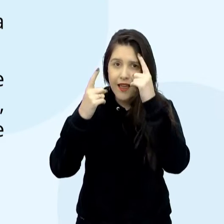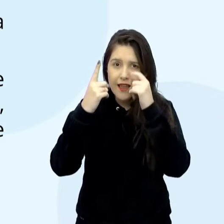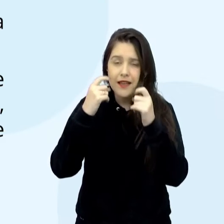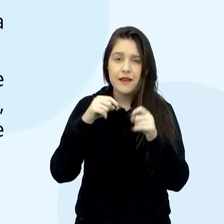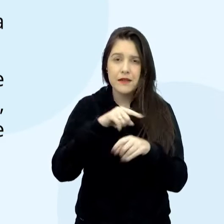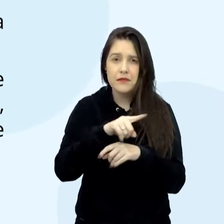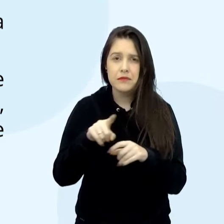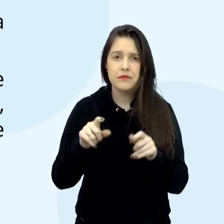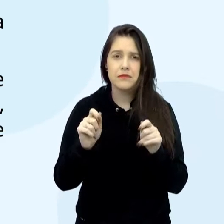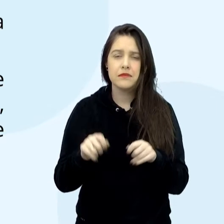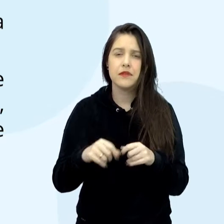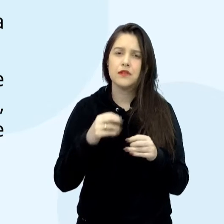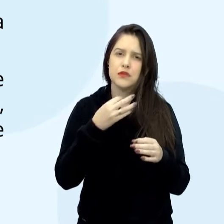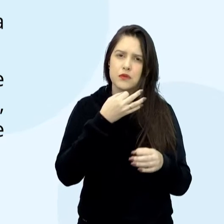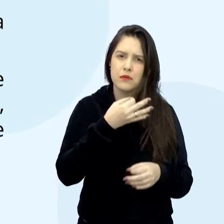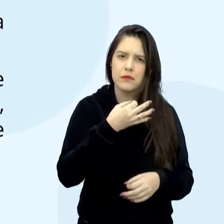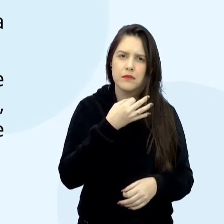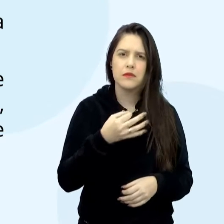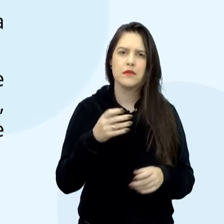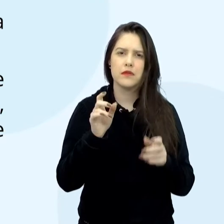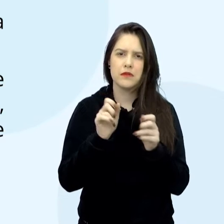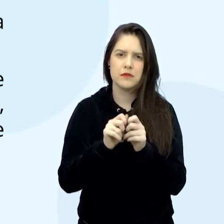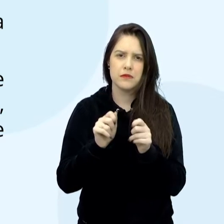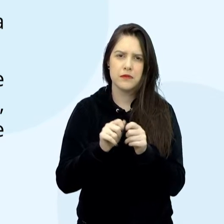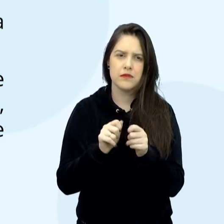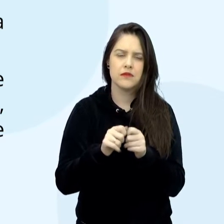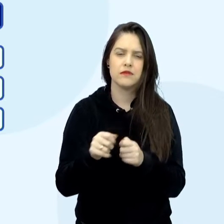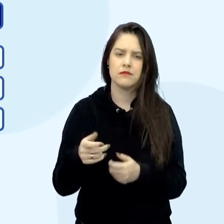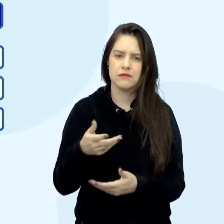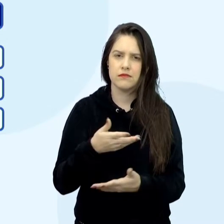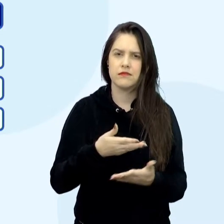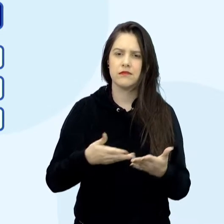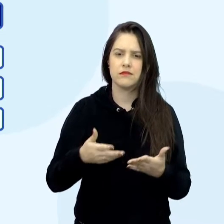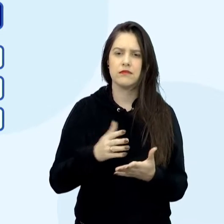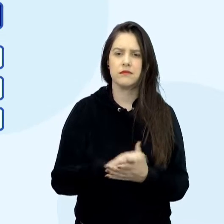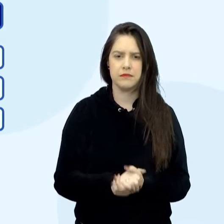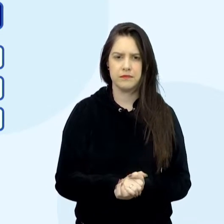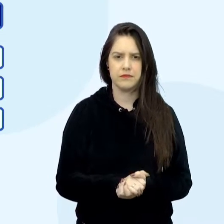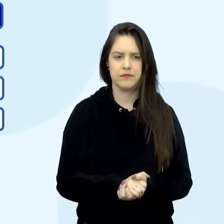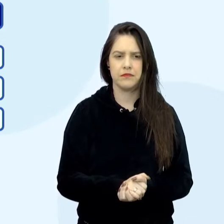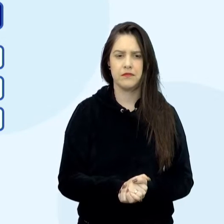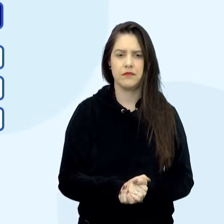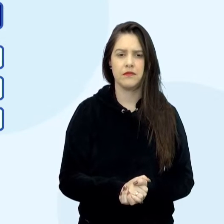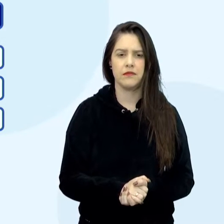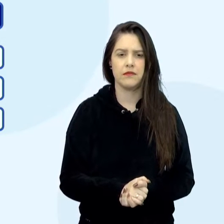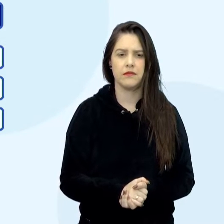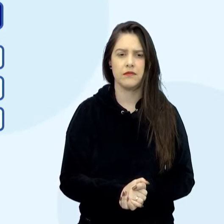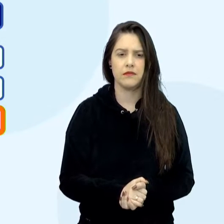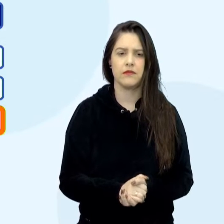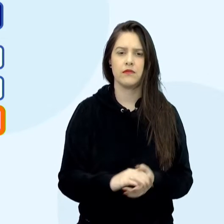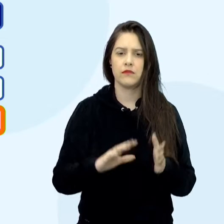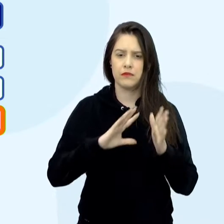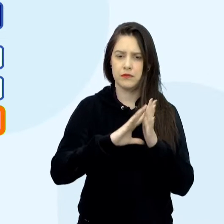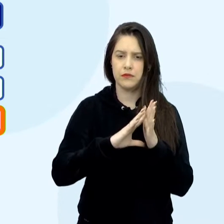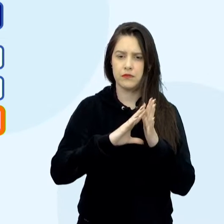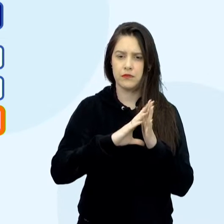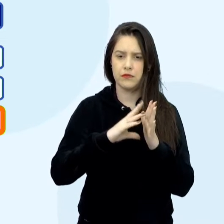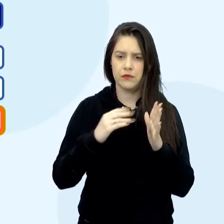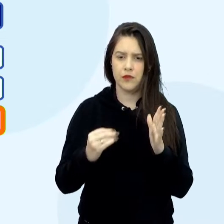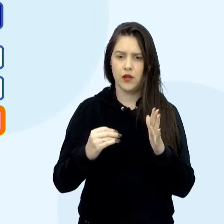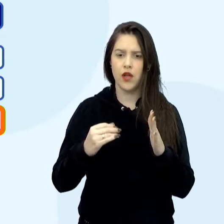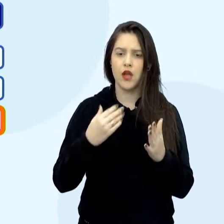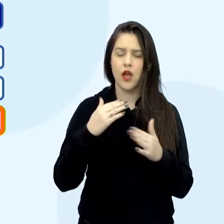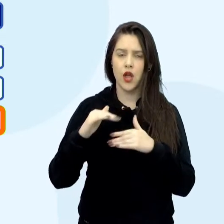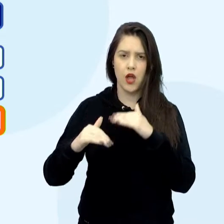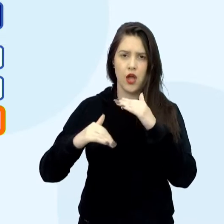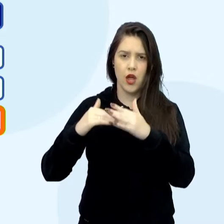vocês consigam montar essas encenações, as interpretações nos grupos. Ah, o nosso resumo é isso mesmo,